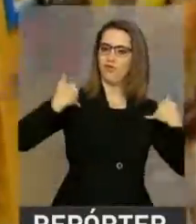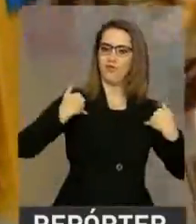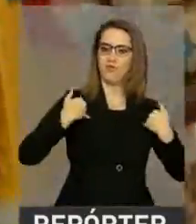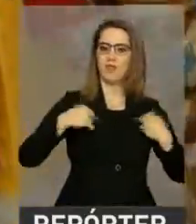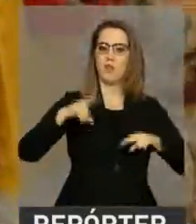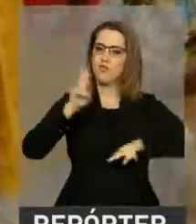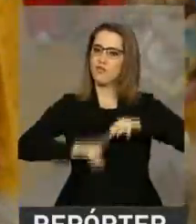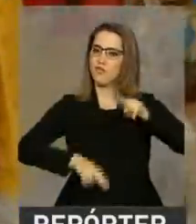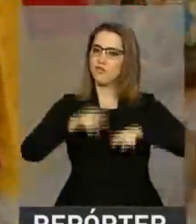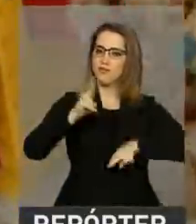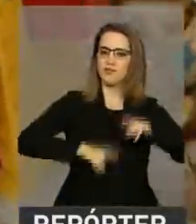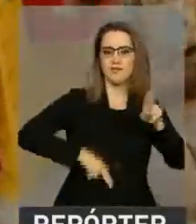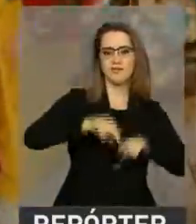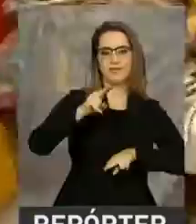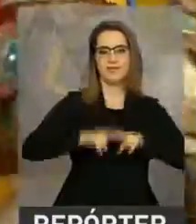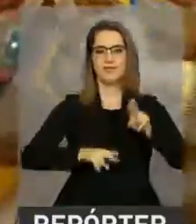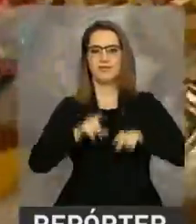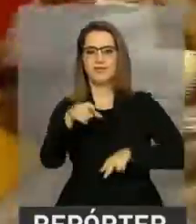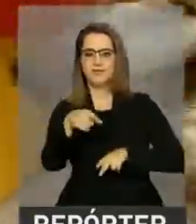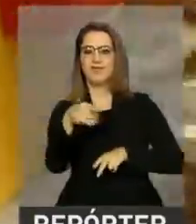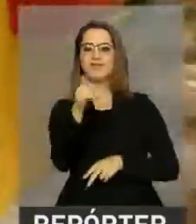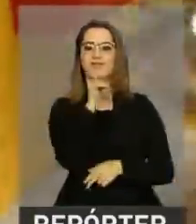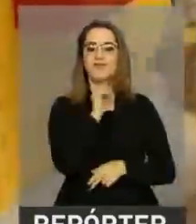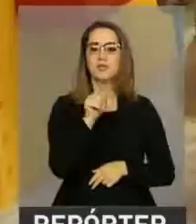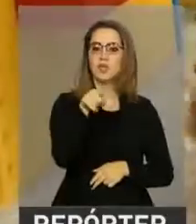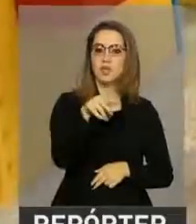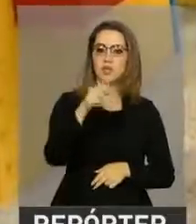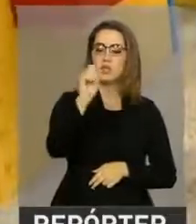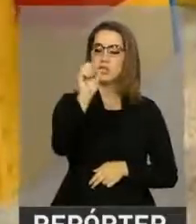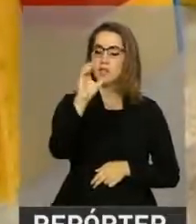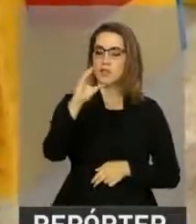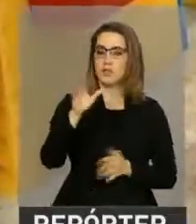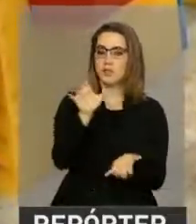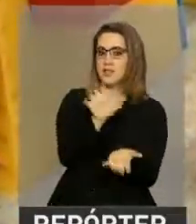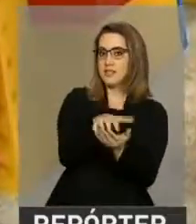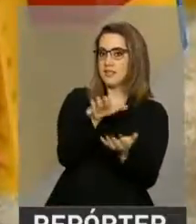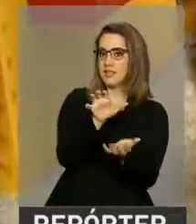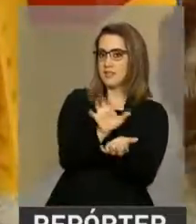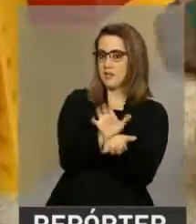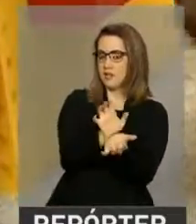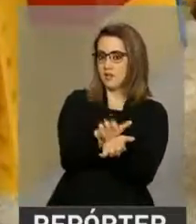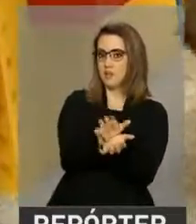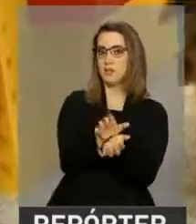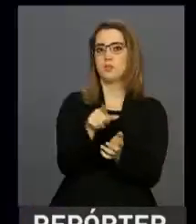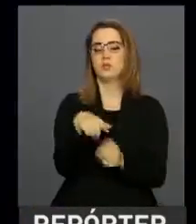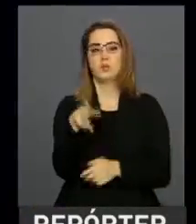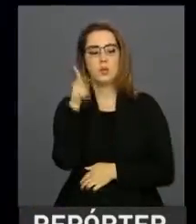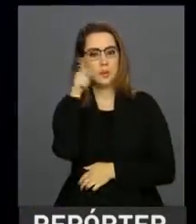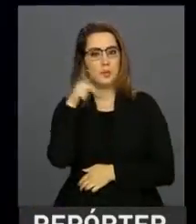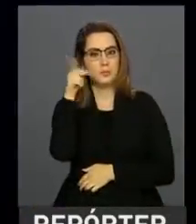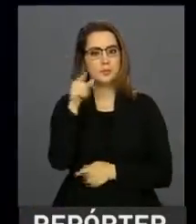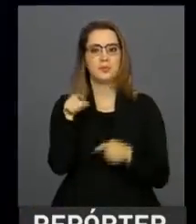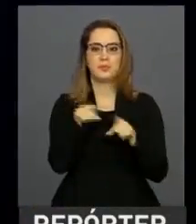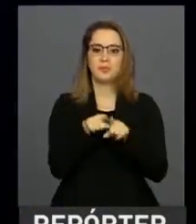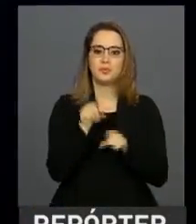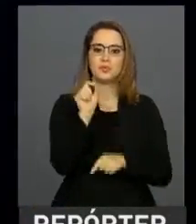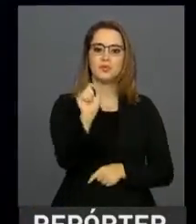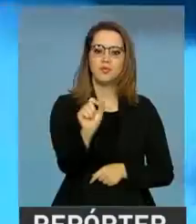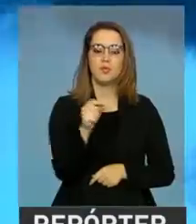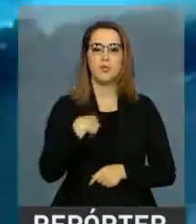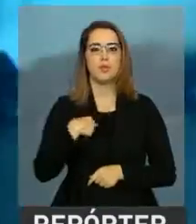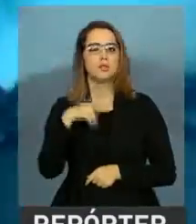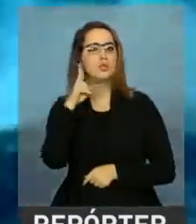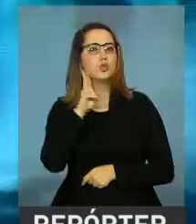uma reprodução das mais tradicionais, Caruaru, Pernambuco e Campina Grande, na Paraíba. Aqui dá para ouvir o som